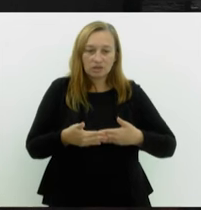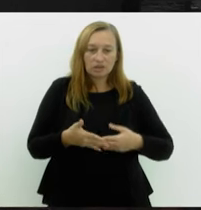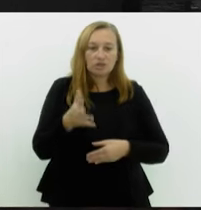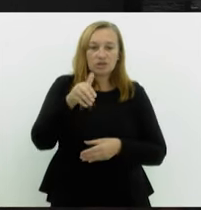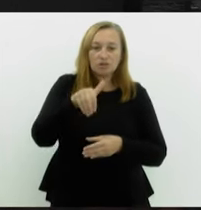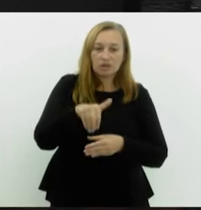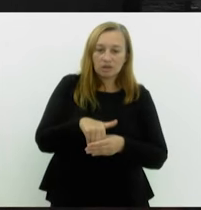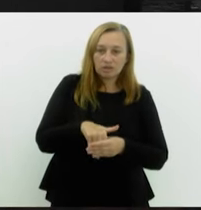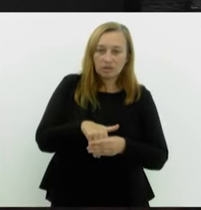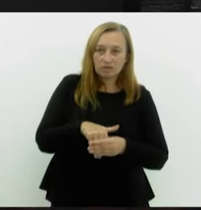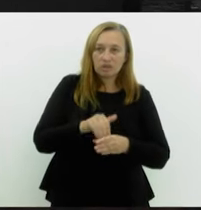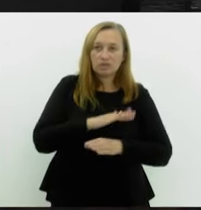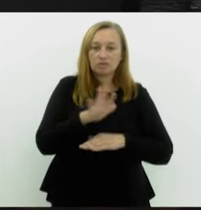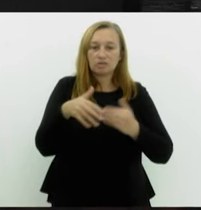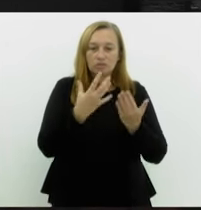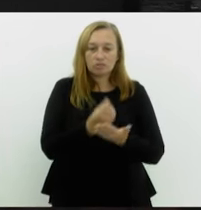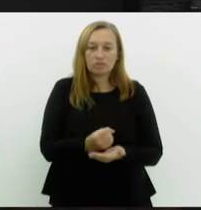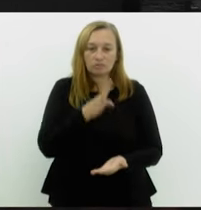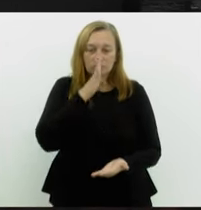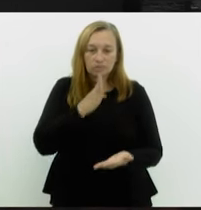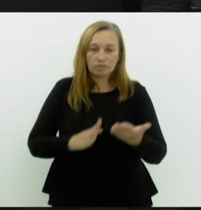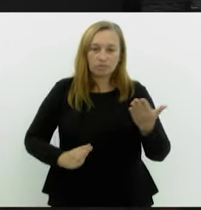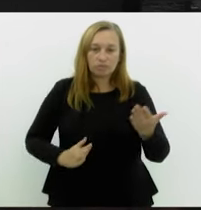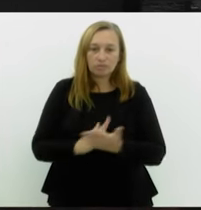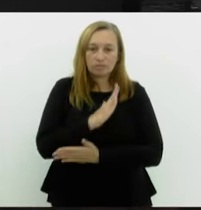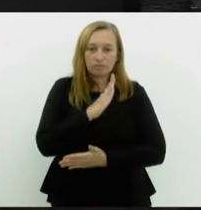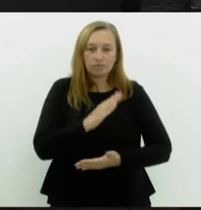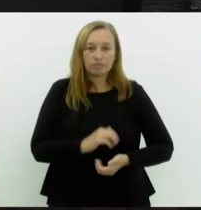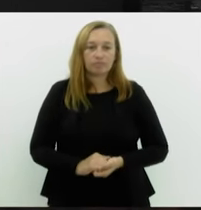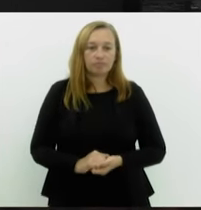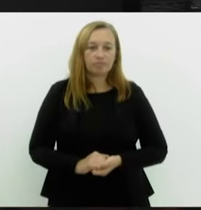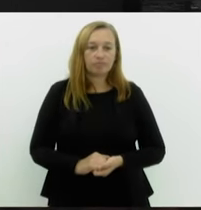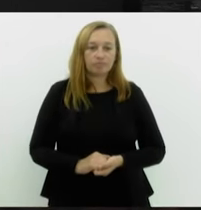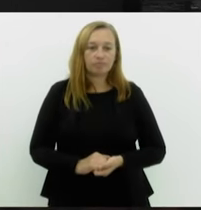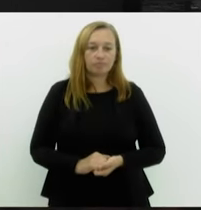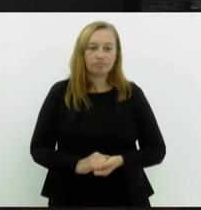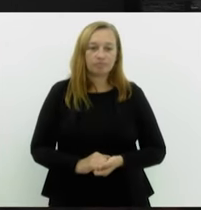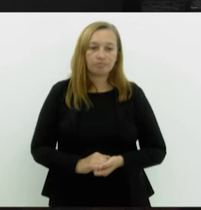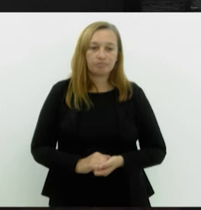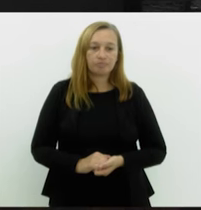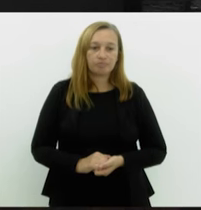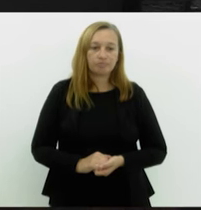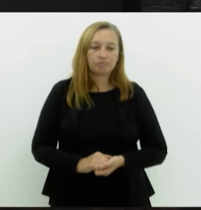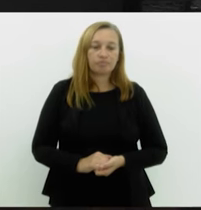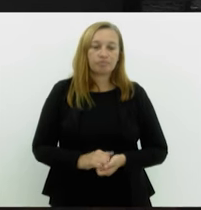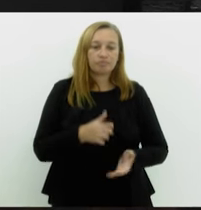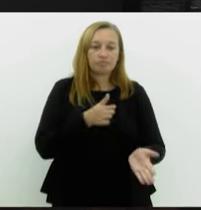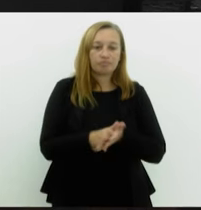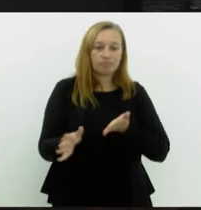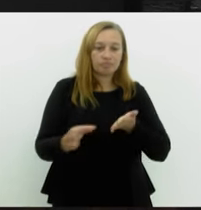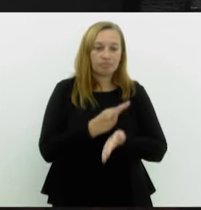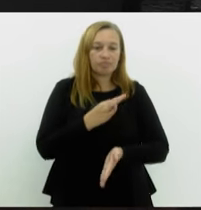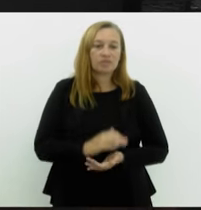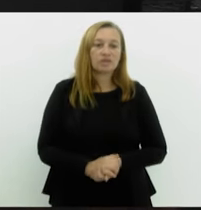encerrada a discussão. Em votação, senhores que aprovam, permaneçam como estão. Aprovado, vai a